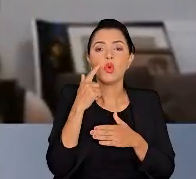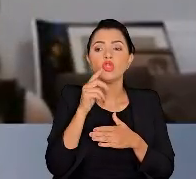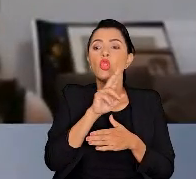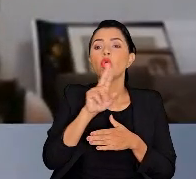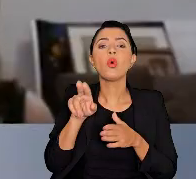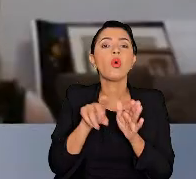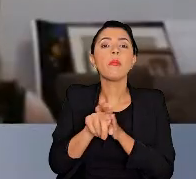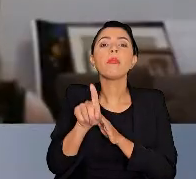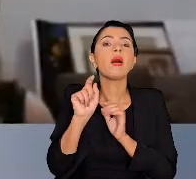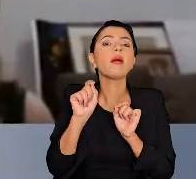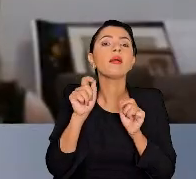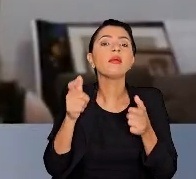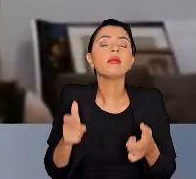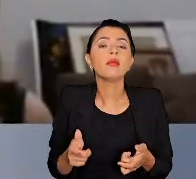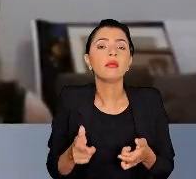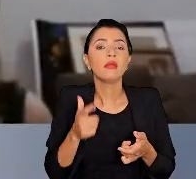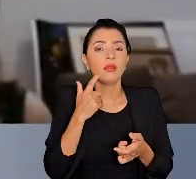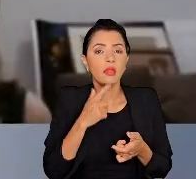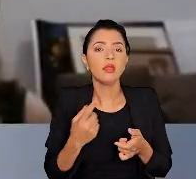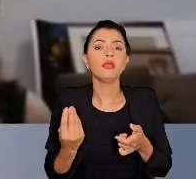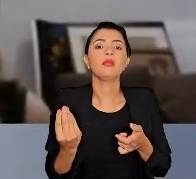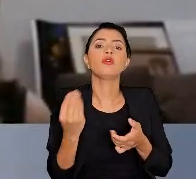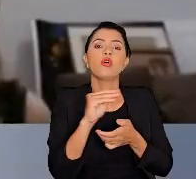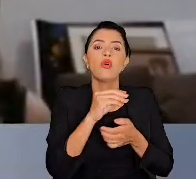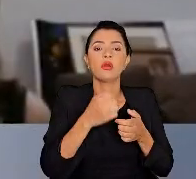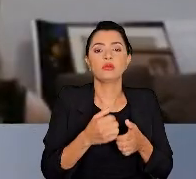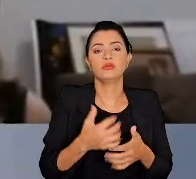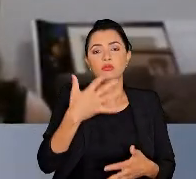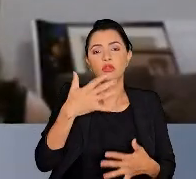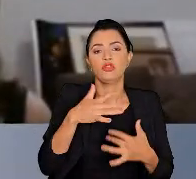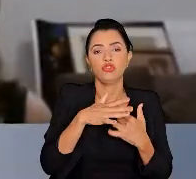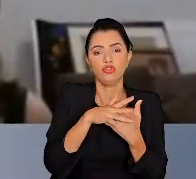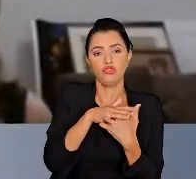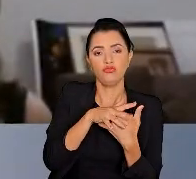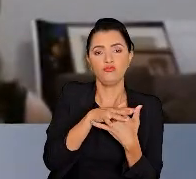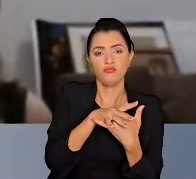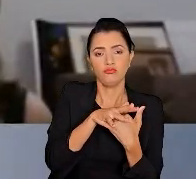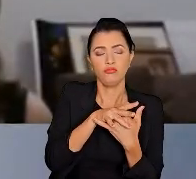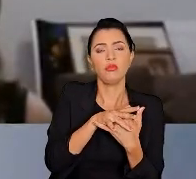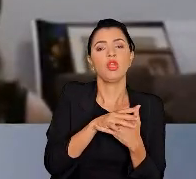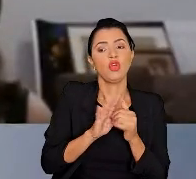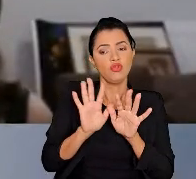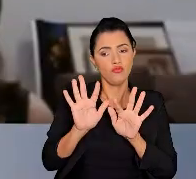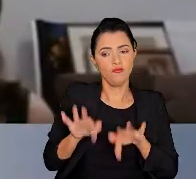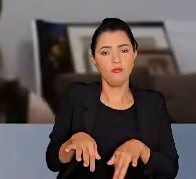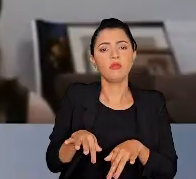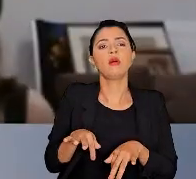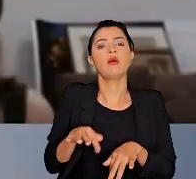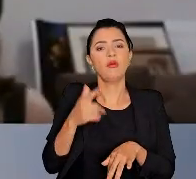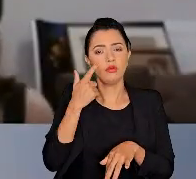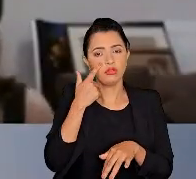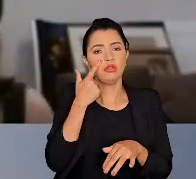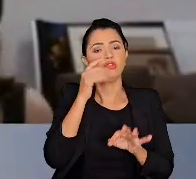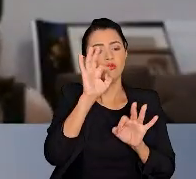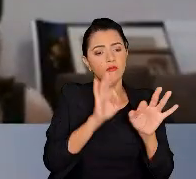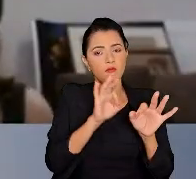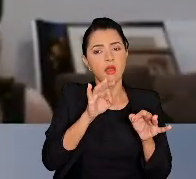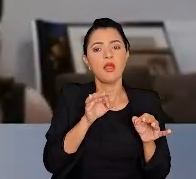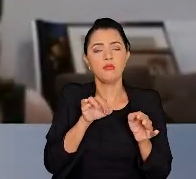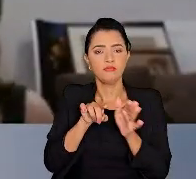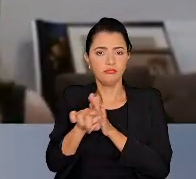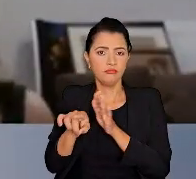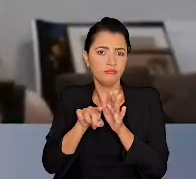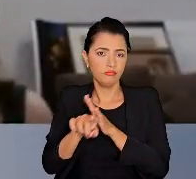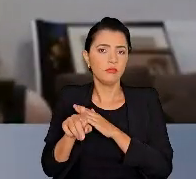endereçam a pergunta e o façam no chat do YouTube, que nós, ao final, dirigiremos aos nossos